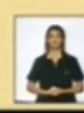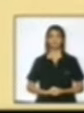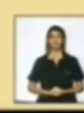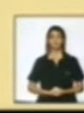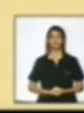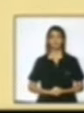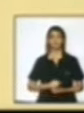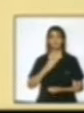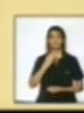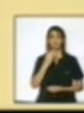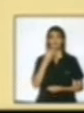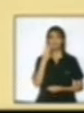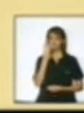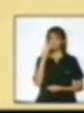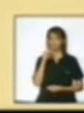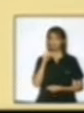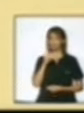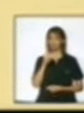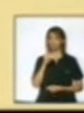Então, 3 minutos.